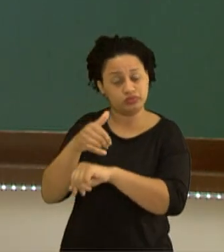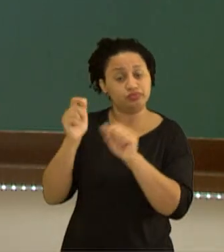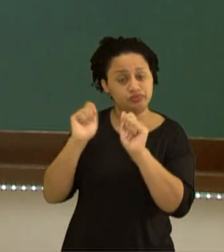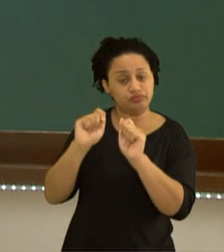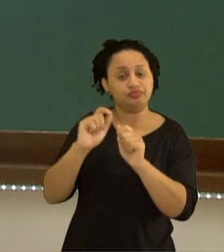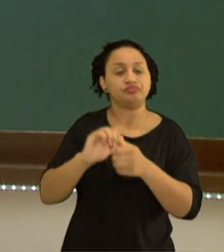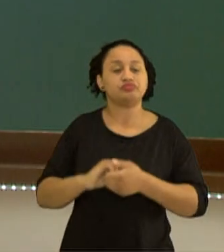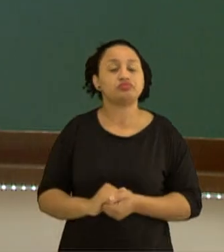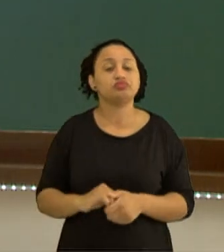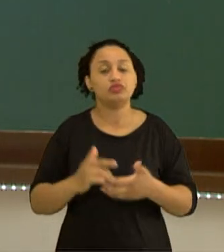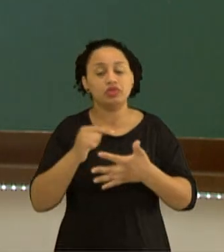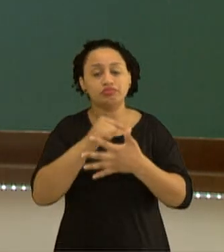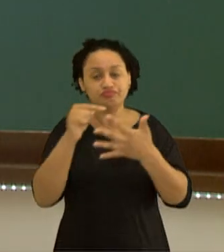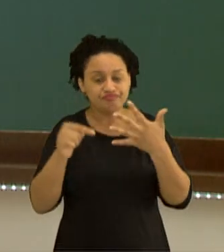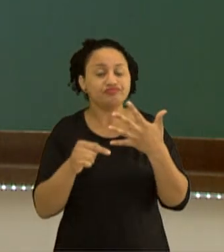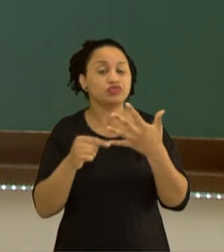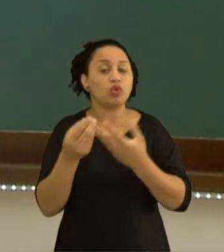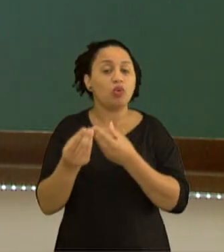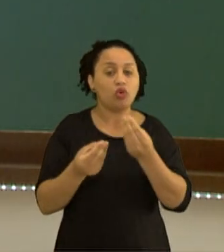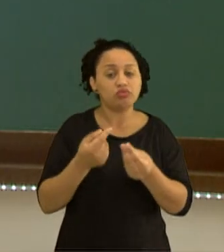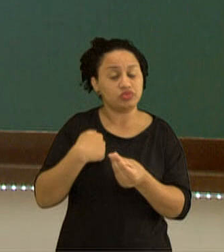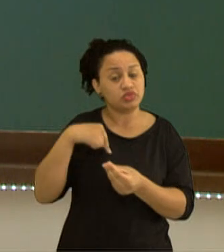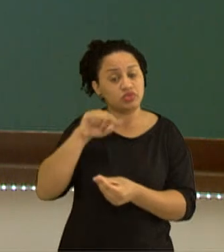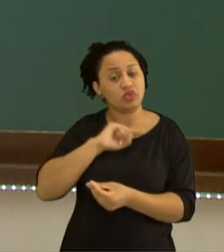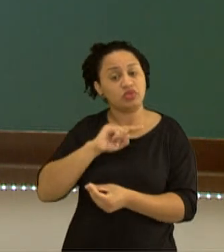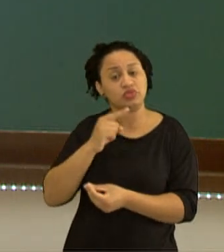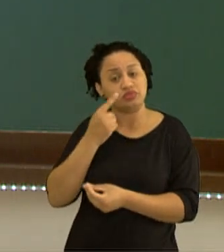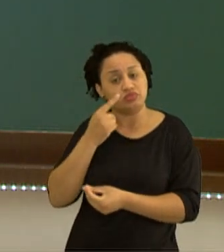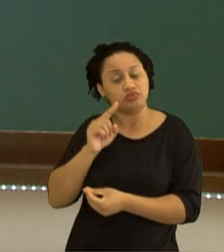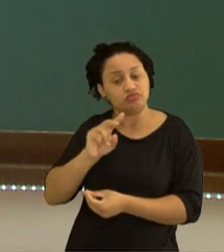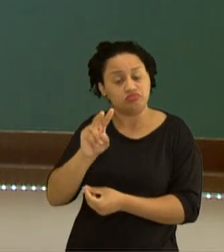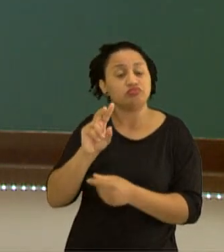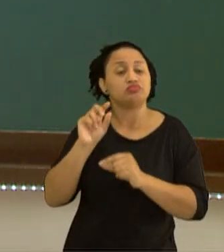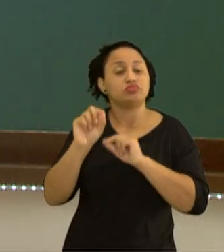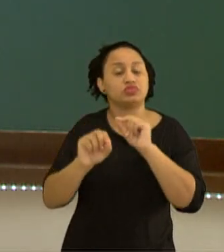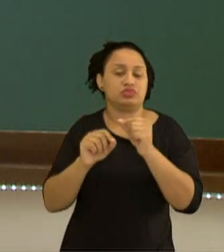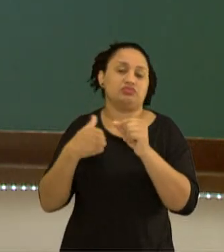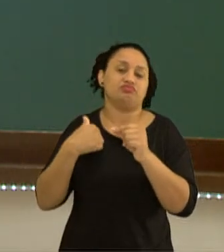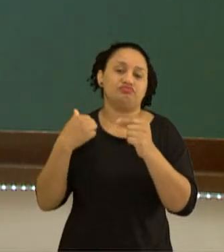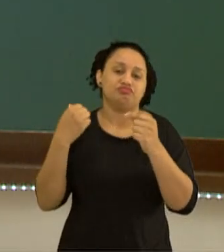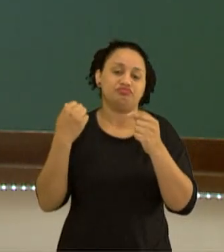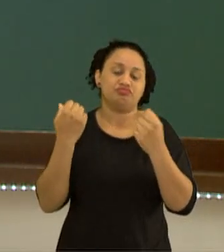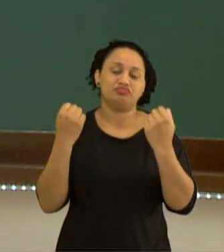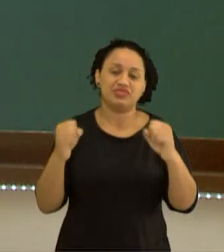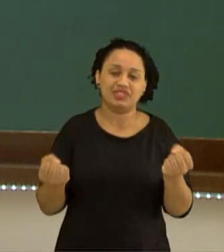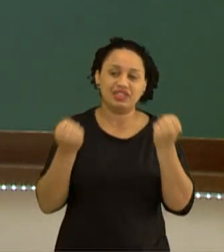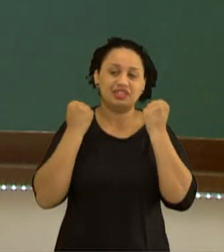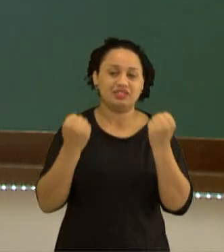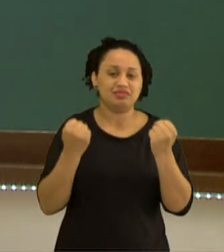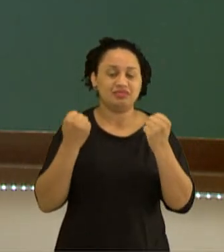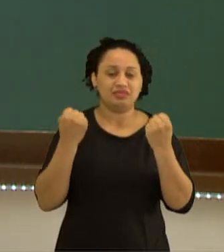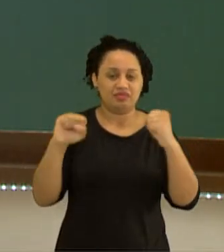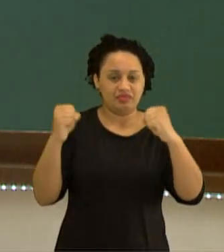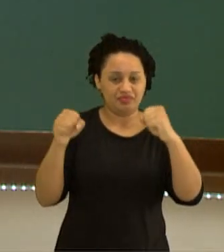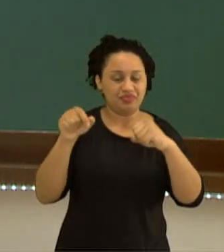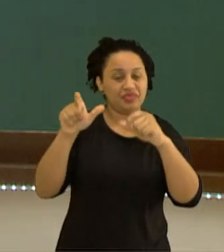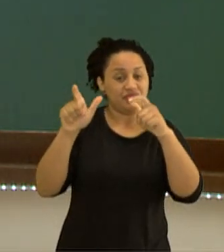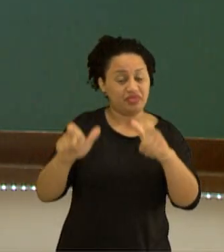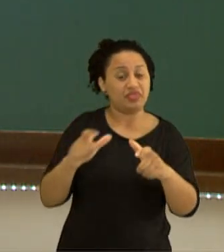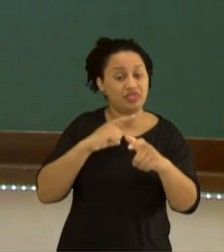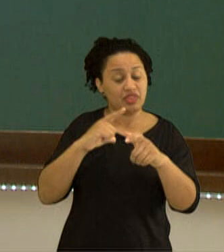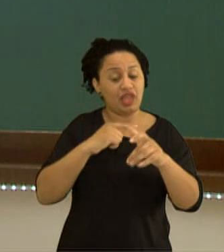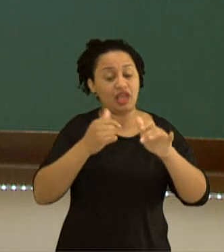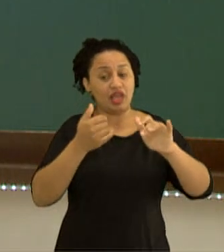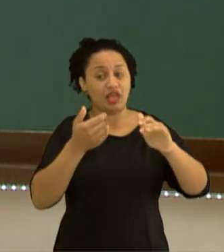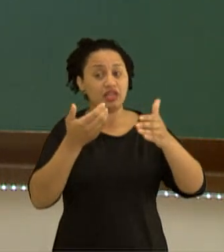composição, né? Como a gente pode avaliar, né? Geralmente nas academias existe essa avaliação física inicial, depois